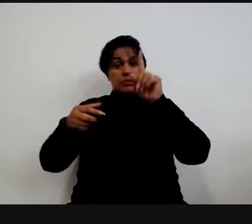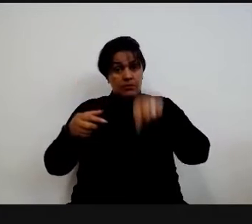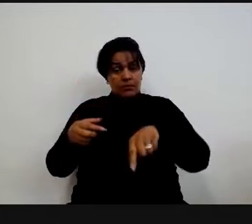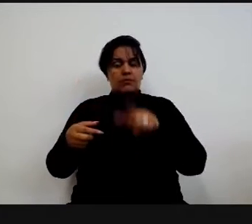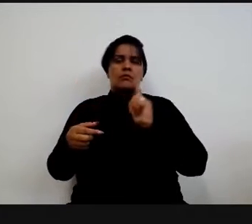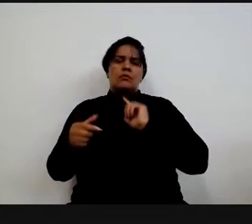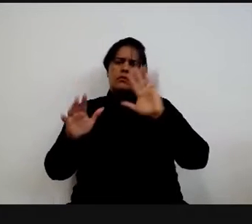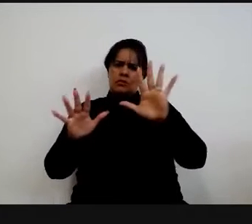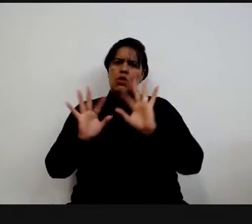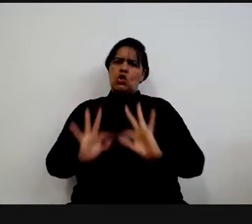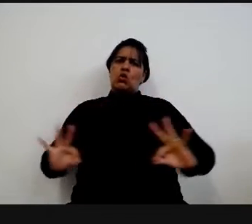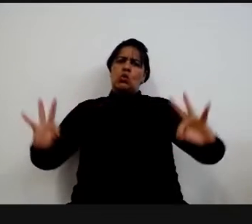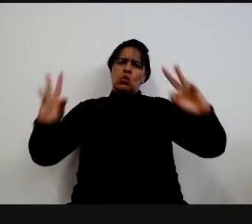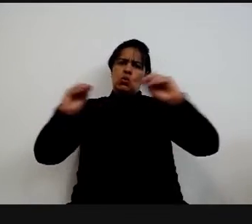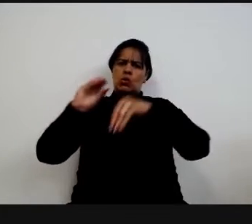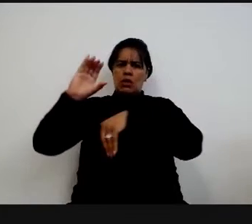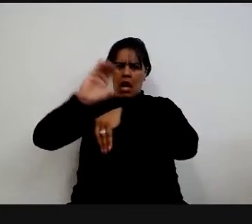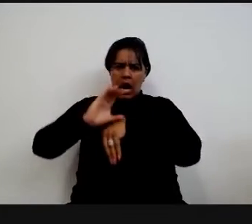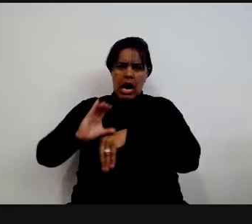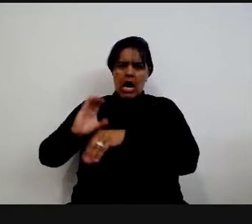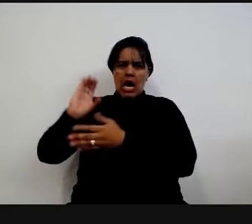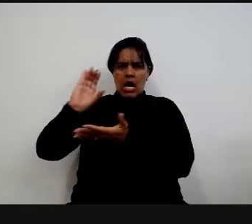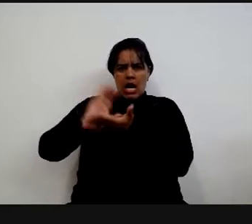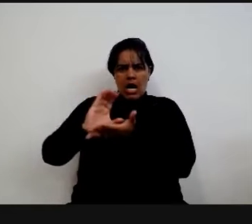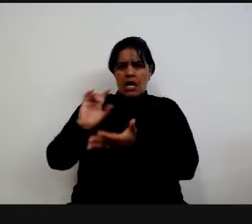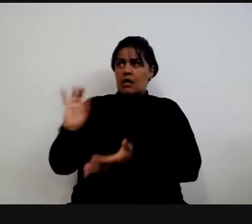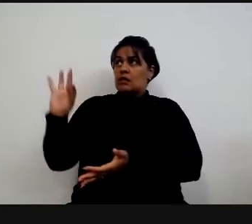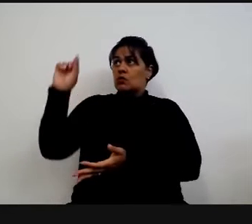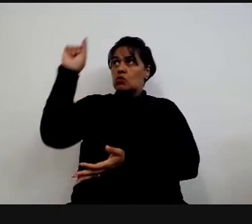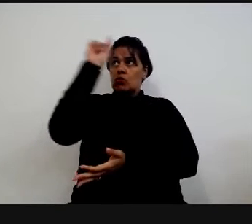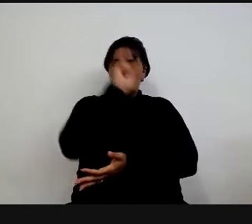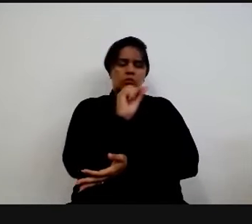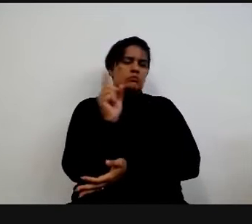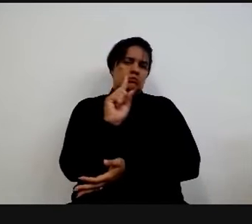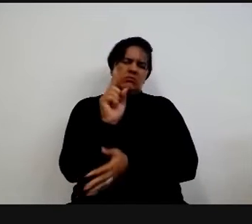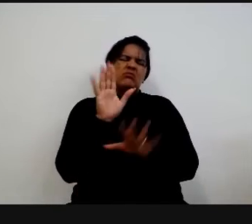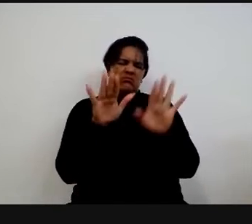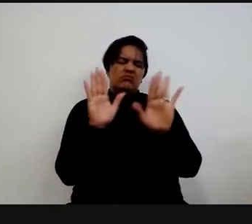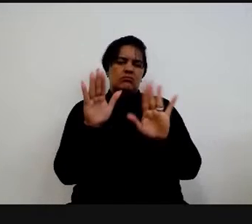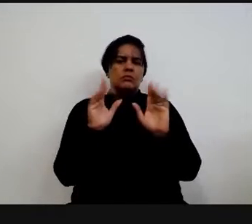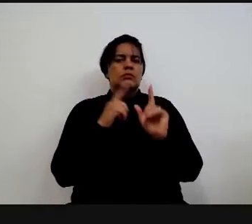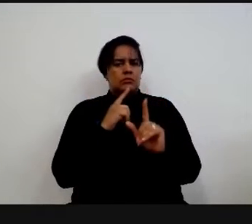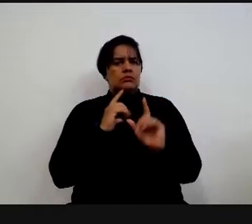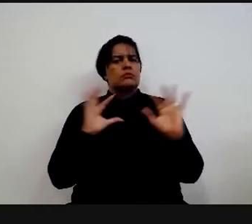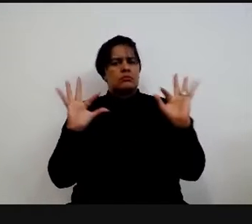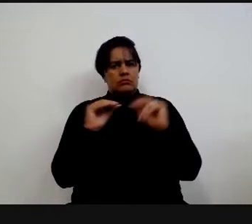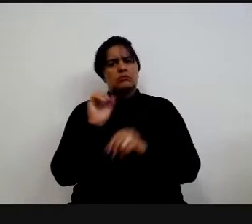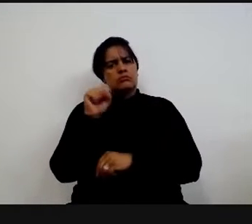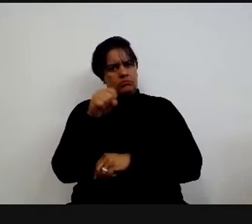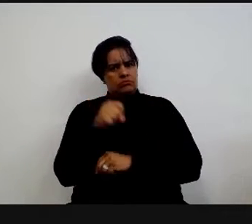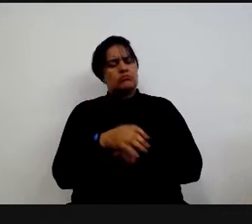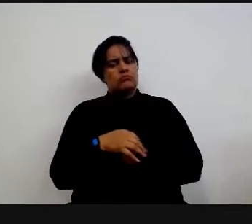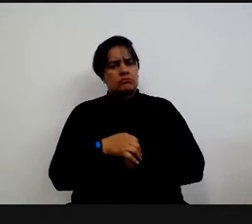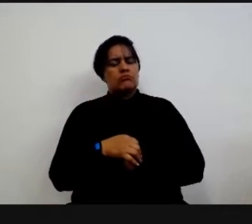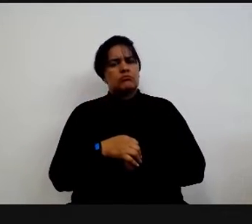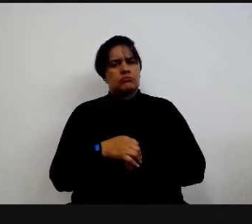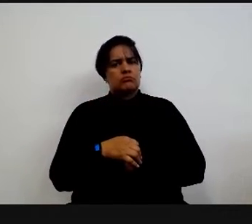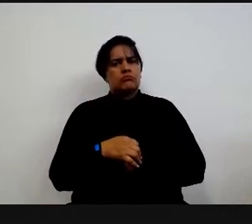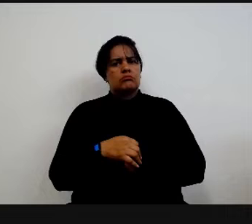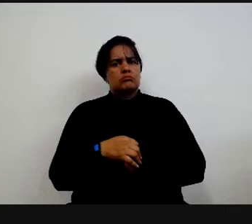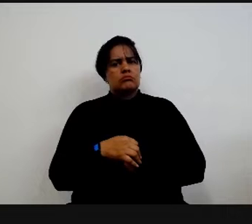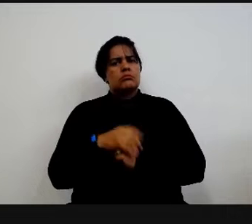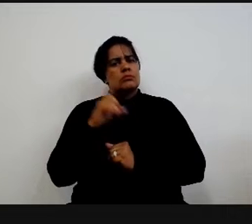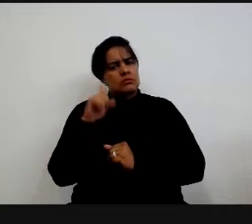Não em todas as capitais, mas na maioria das capitais tem, e em vários municípios do interior do Brasil, sendo mais uma